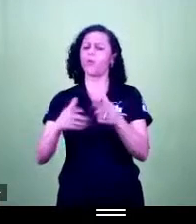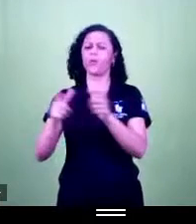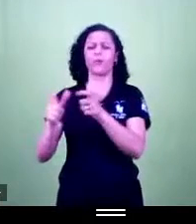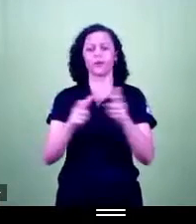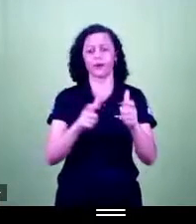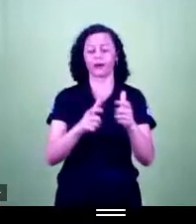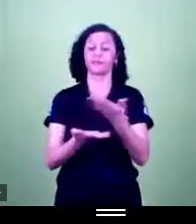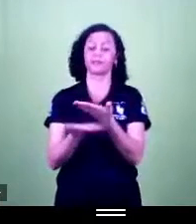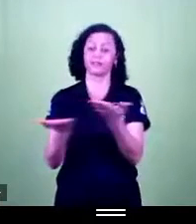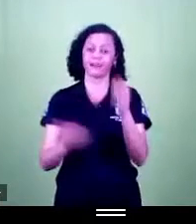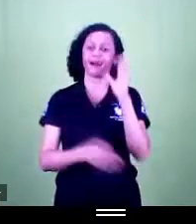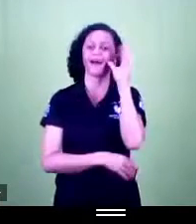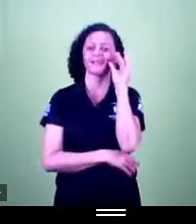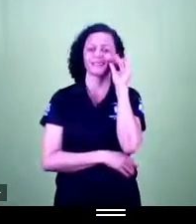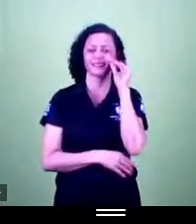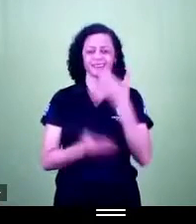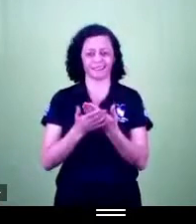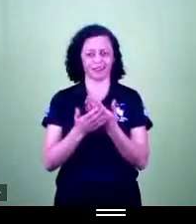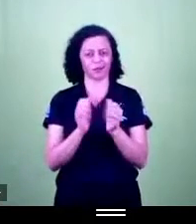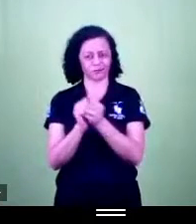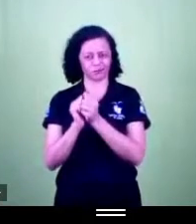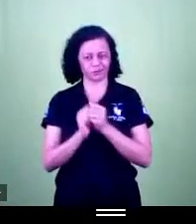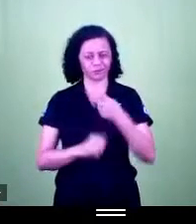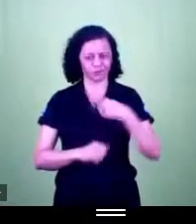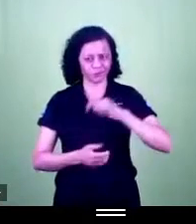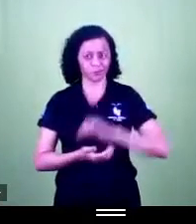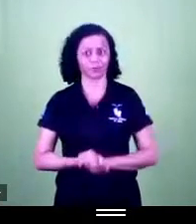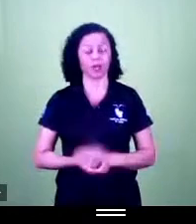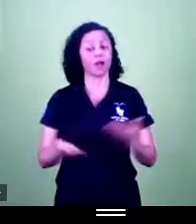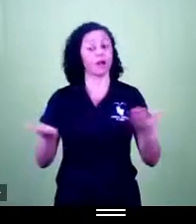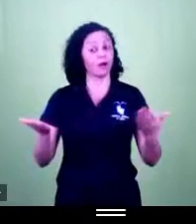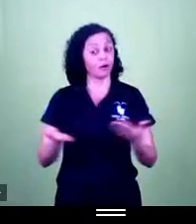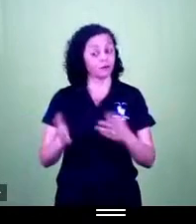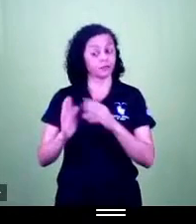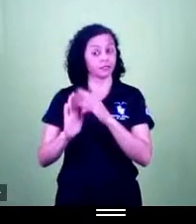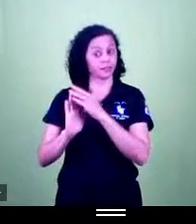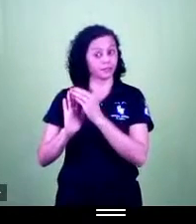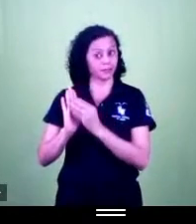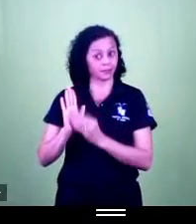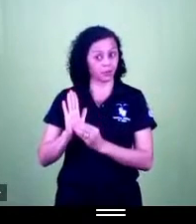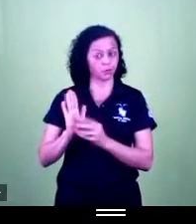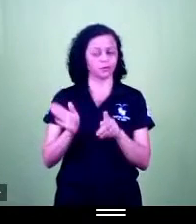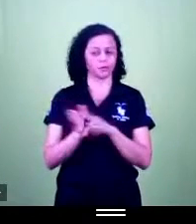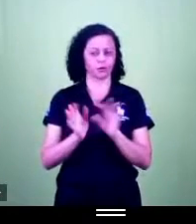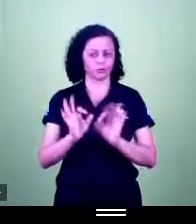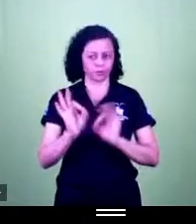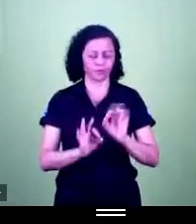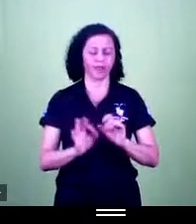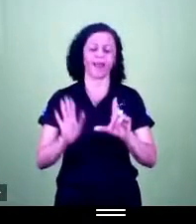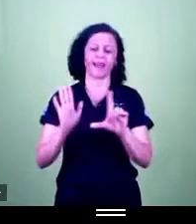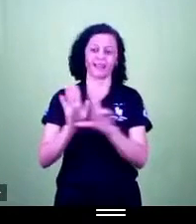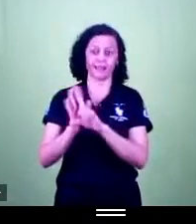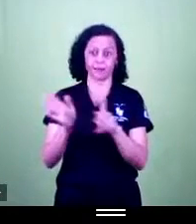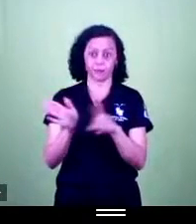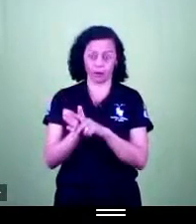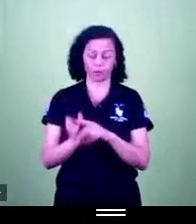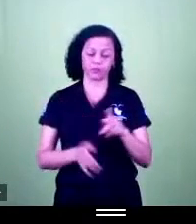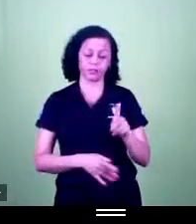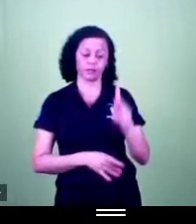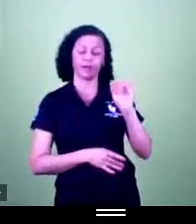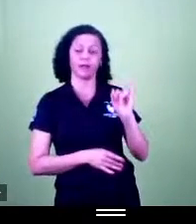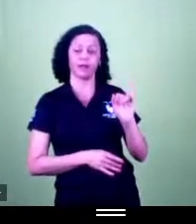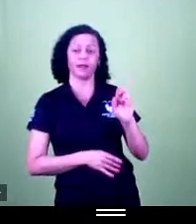conosco, ok? Hoje, nessa semana, o conteúdo preparado são as leis de Kirchhoff. Tá? Então nós vamos estudar,